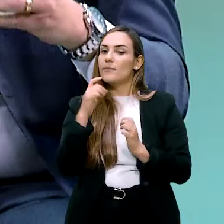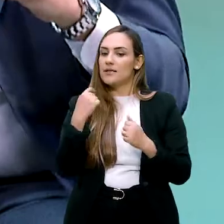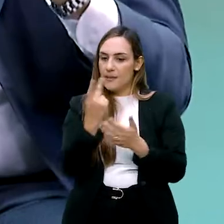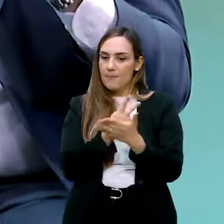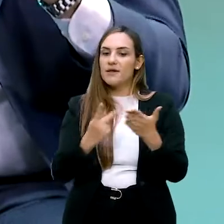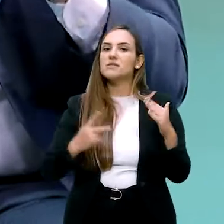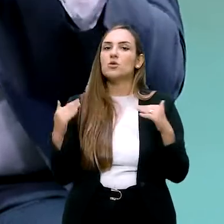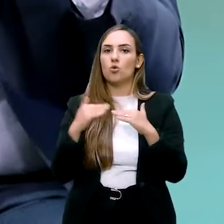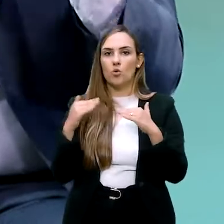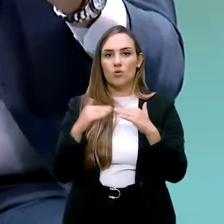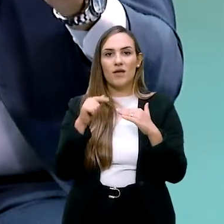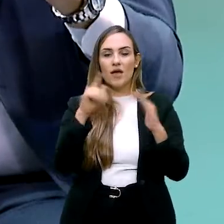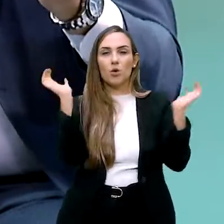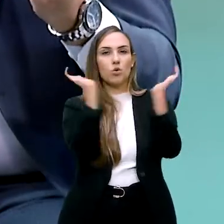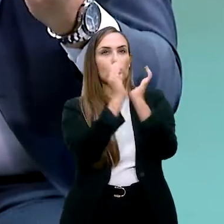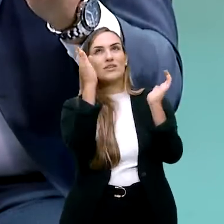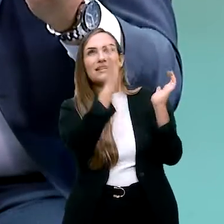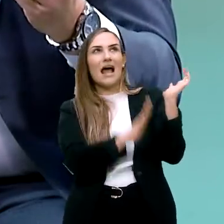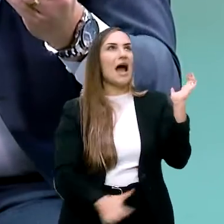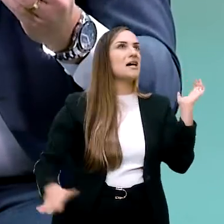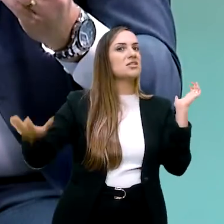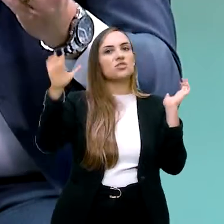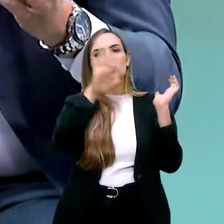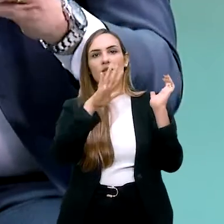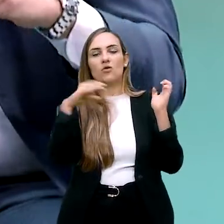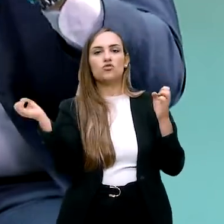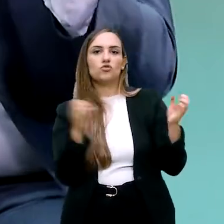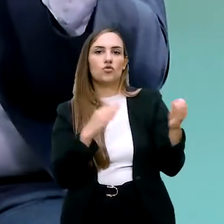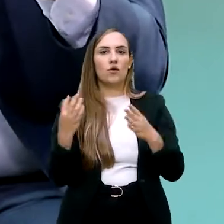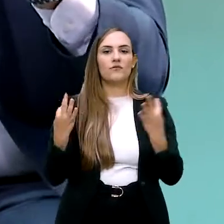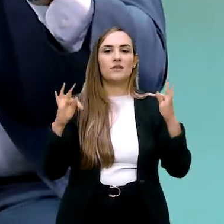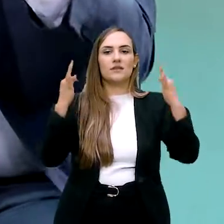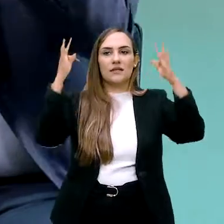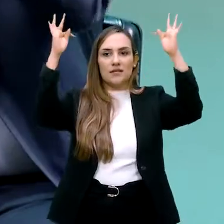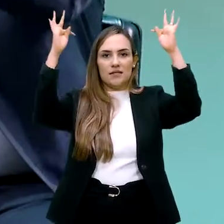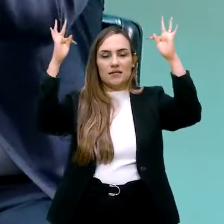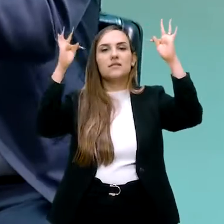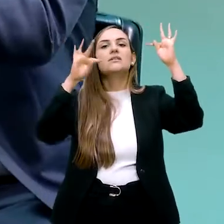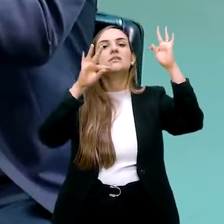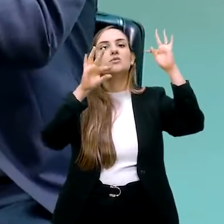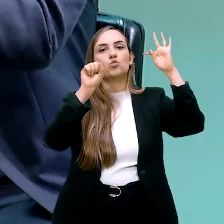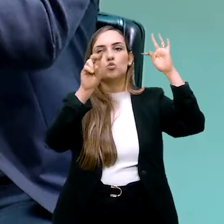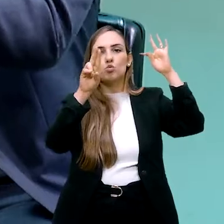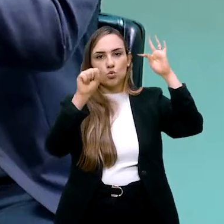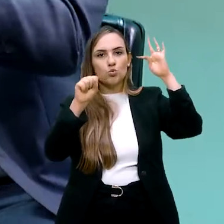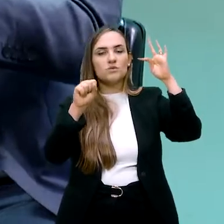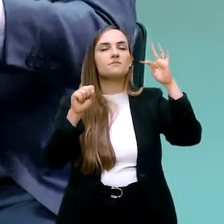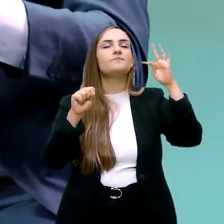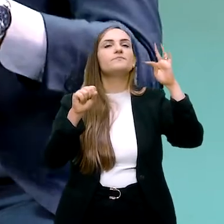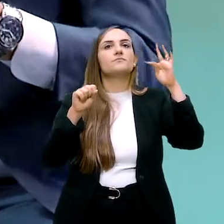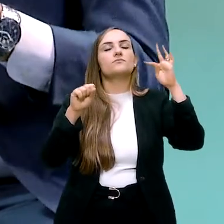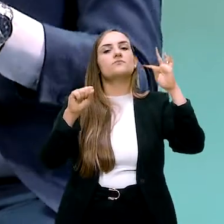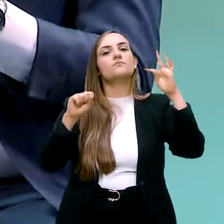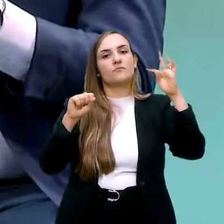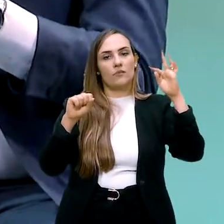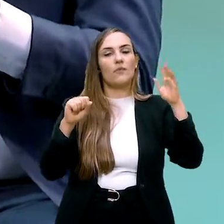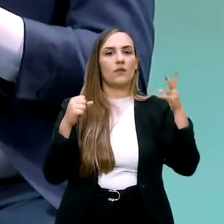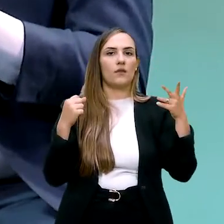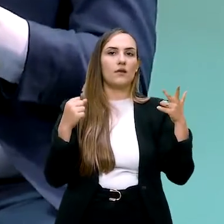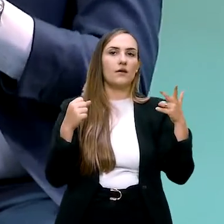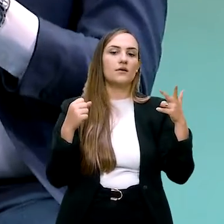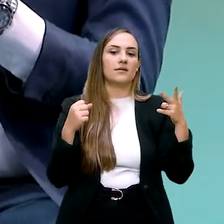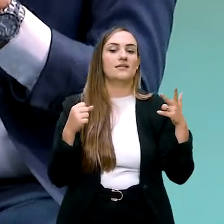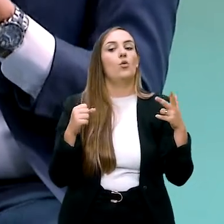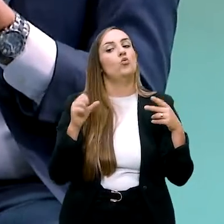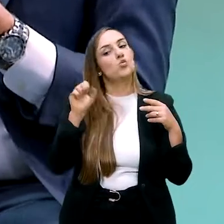CONITEC, que é uma Comissão Nacional de Incorporação de Novas Tecnologias do Sistema Único de Saúde, né? Então ele serve, o Sistema Único de